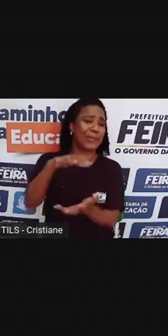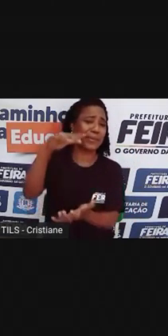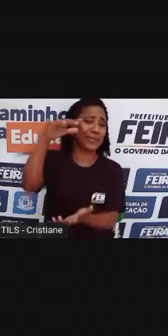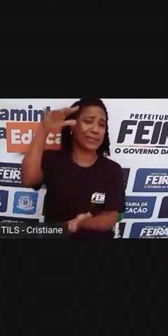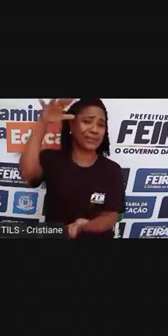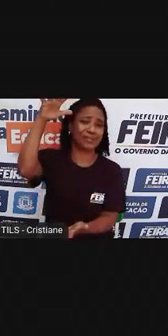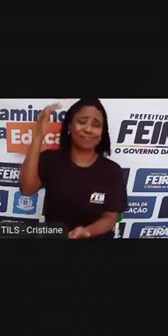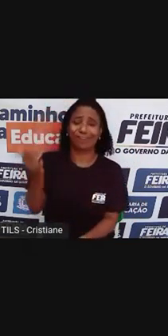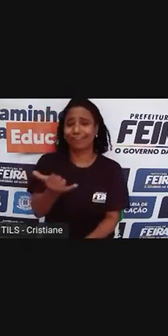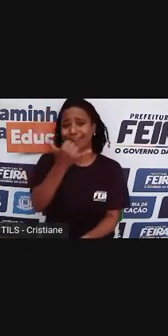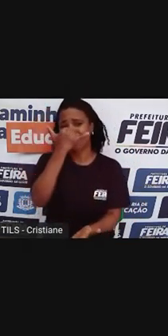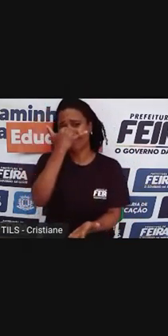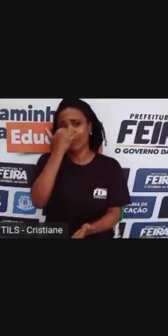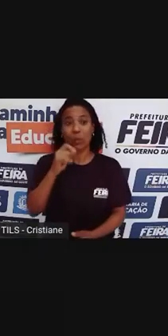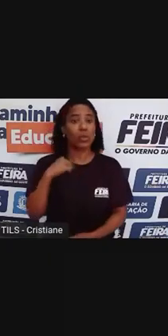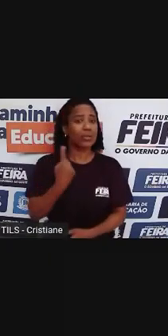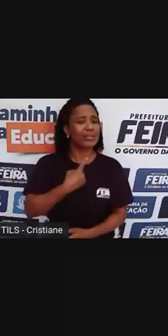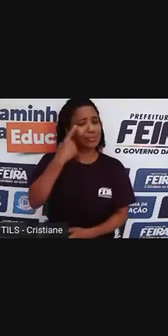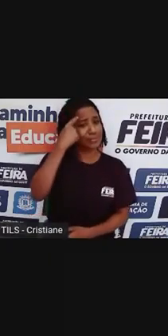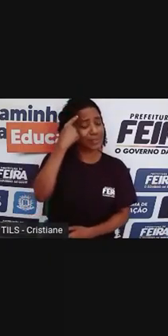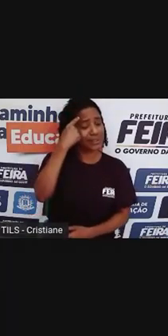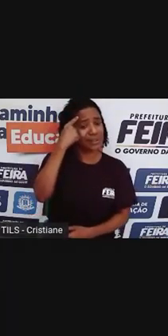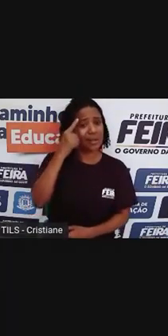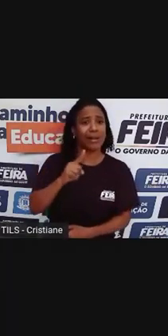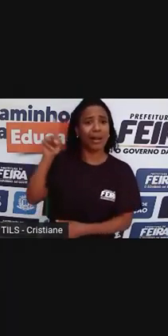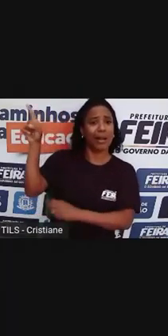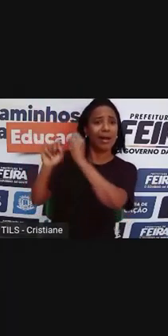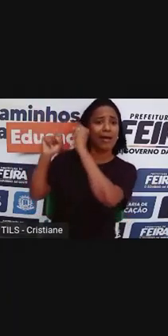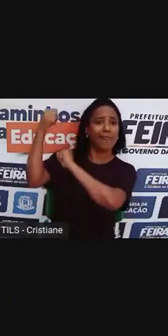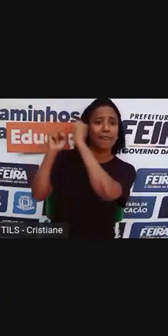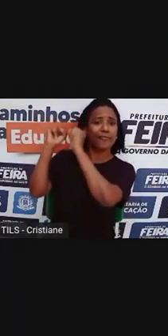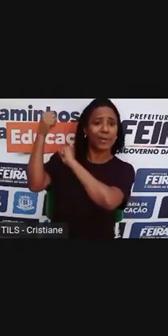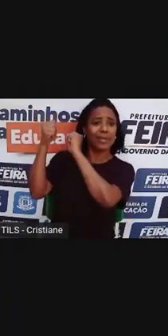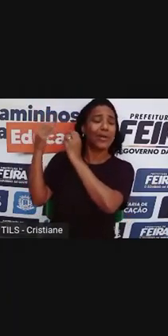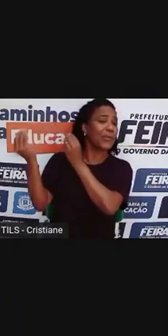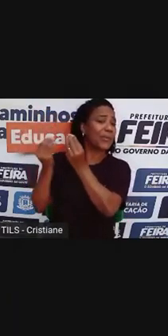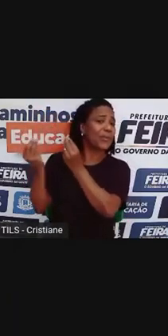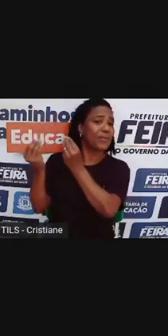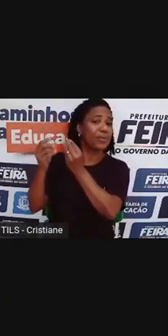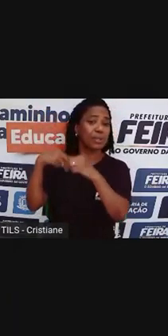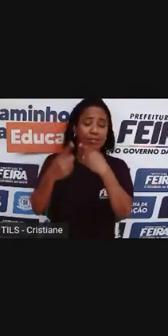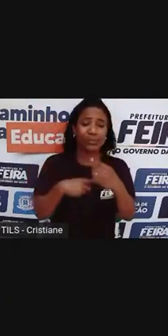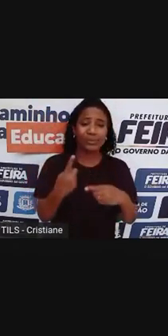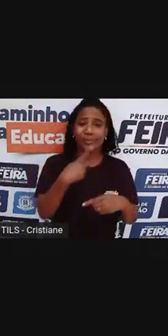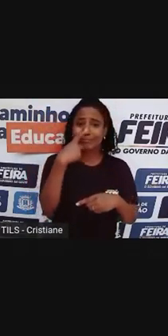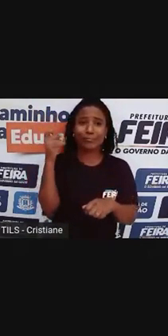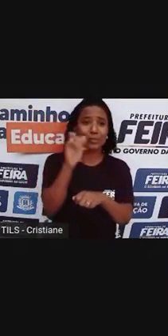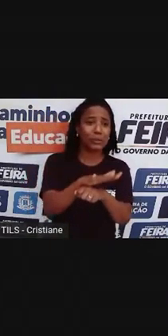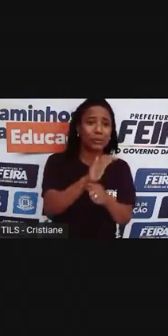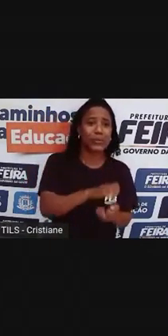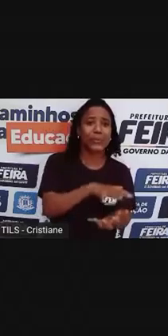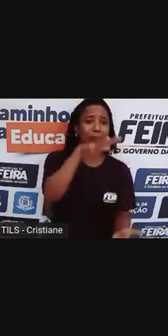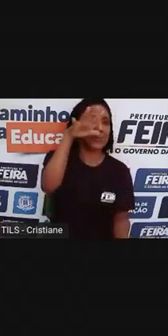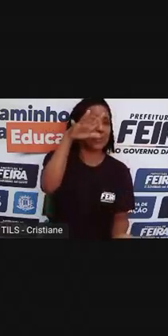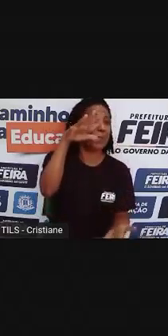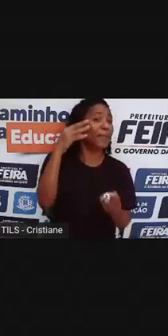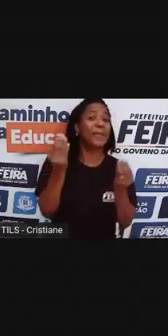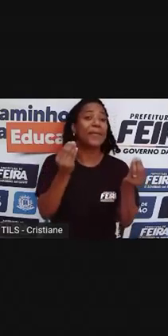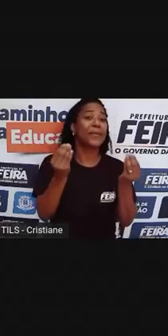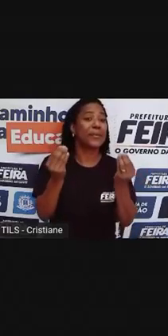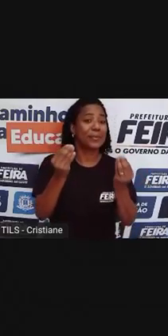É preciso pensar o que acontece antes do produto chegar até você e o que acontece depois de você usá-lo. De onde veio e para onde vai.